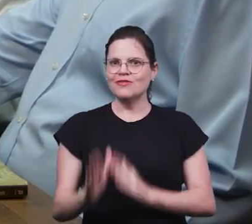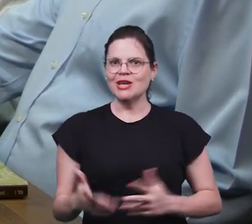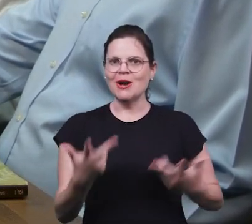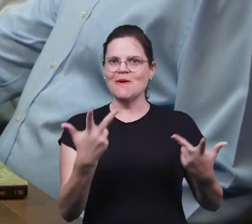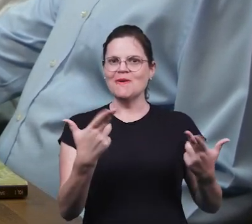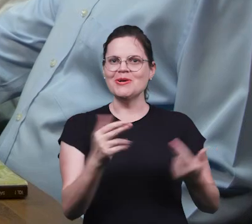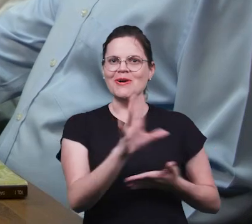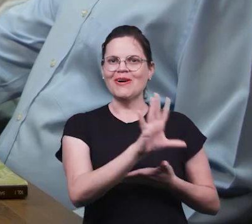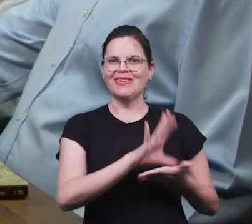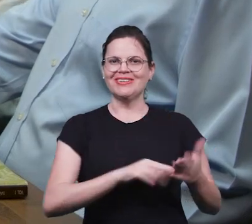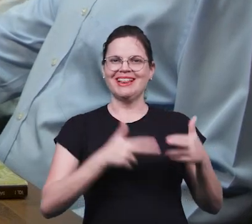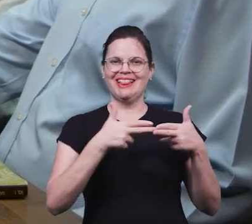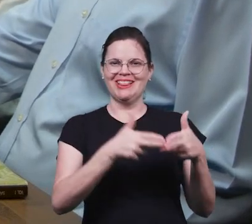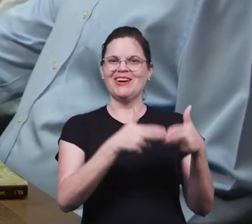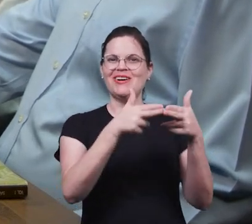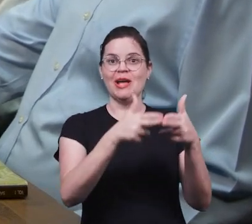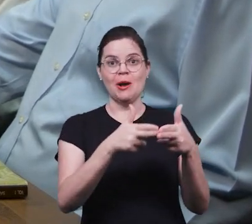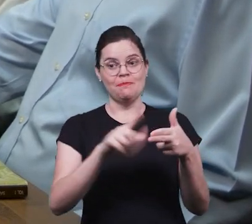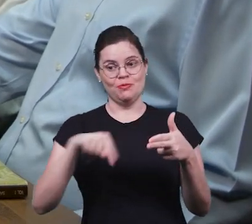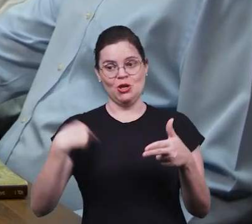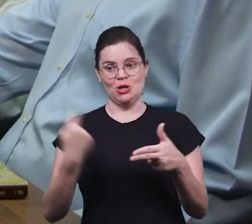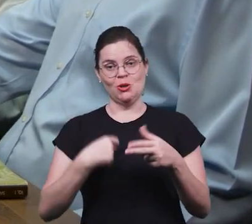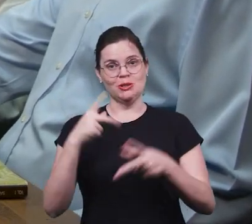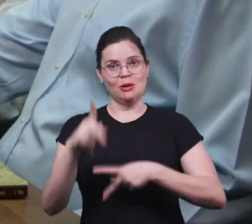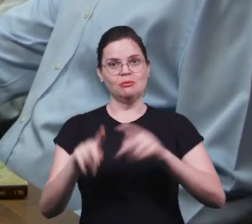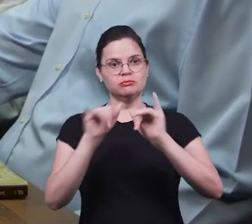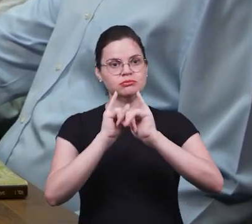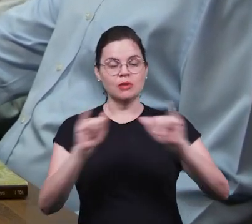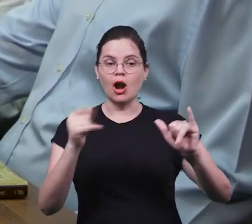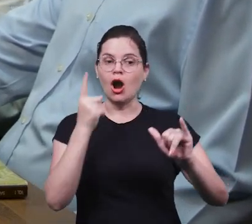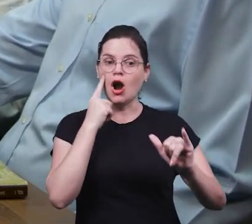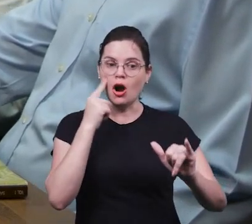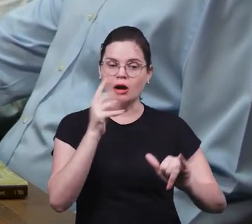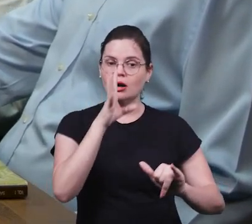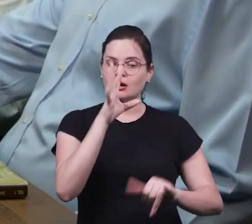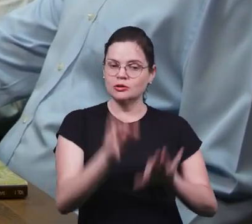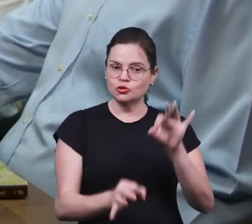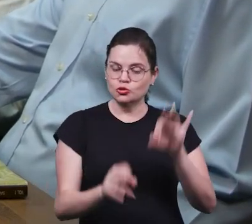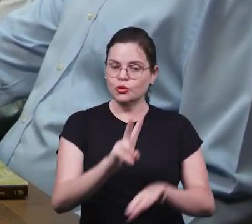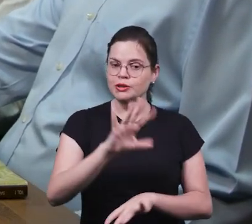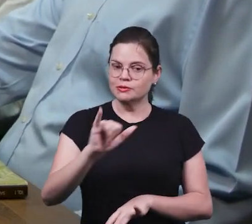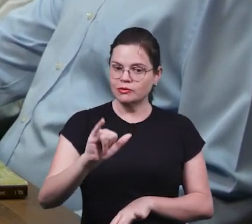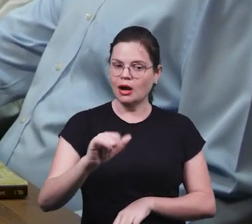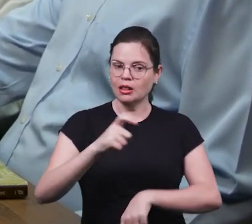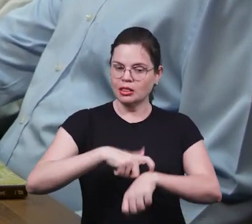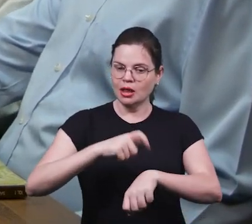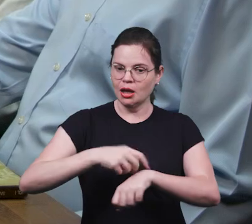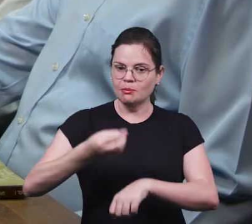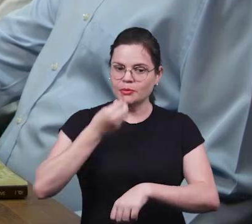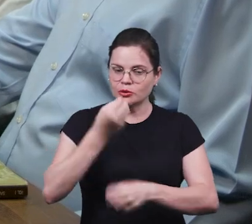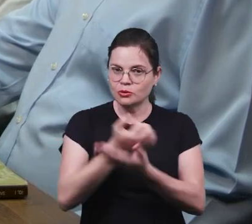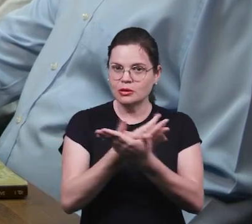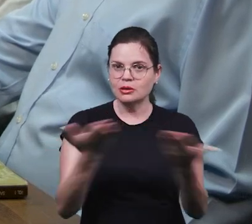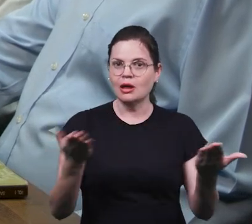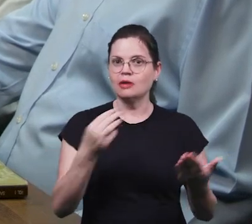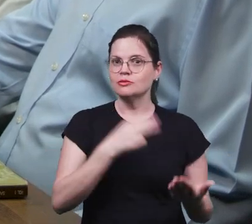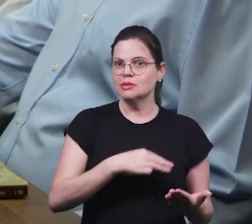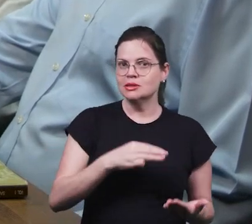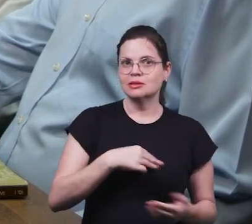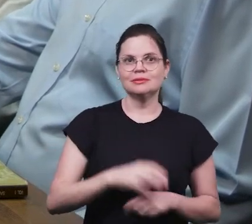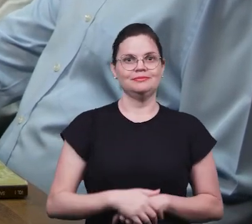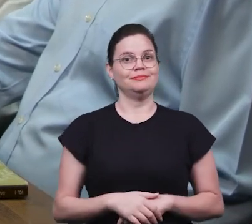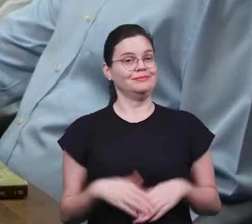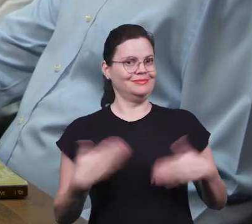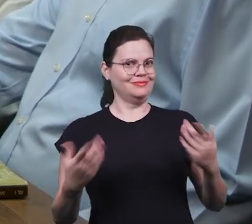aí alertando o mundo. Há um juízo, há um juízo. Mas olha, é tempo da misericórdia de Deus. Inclusive, dia 1º